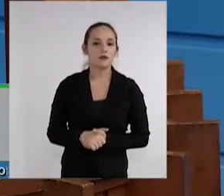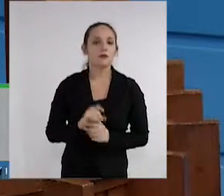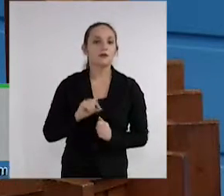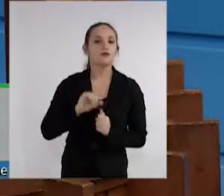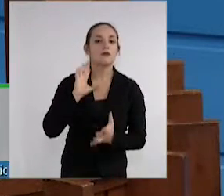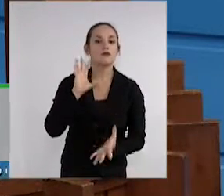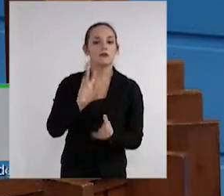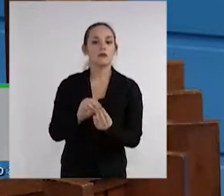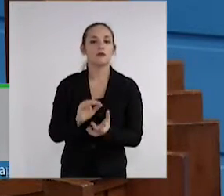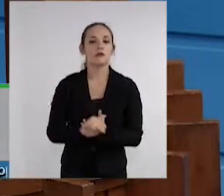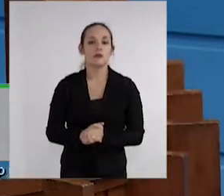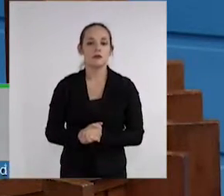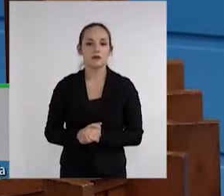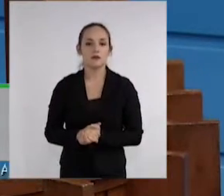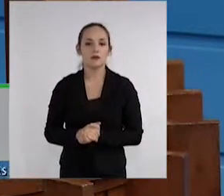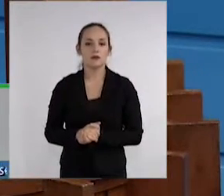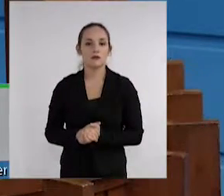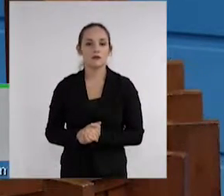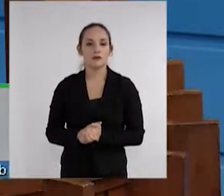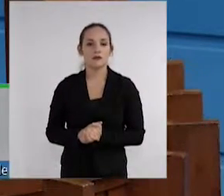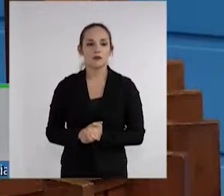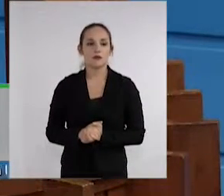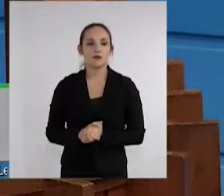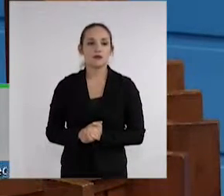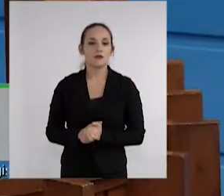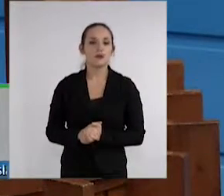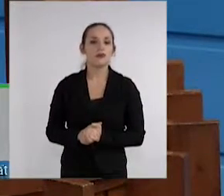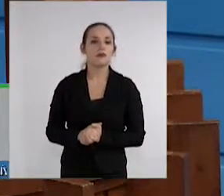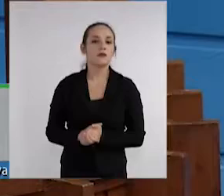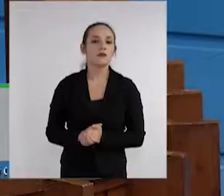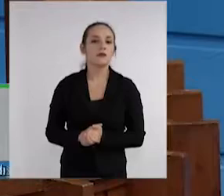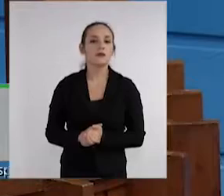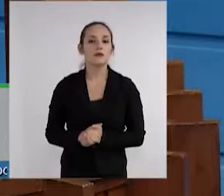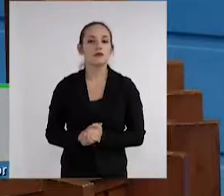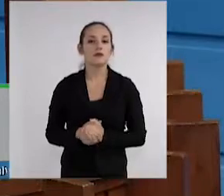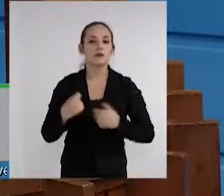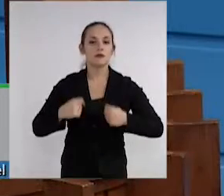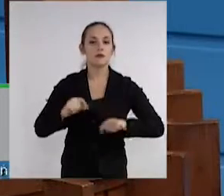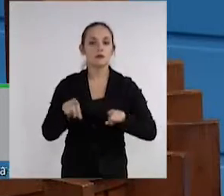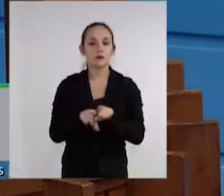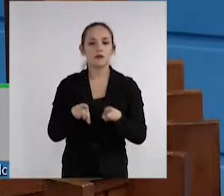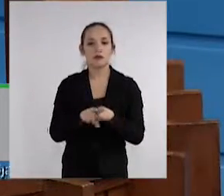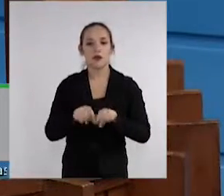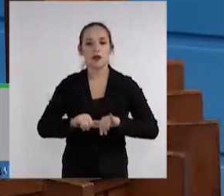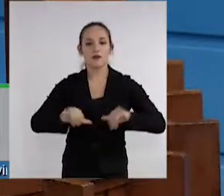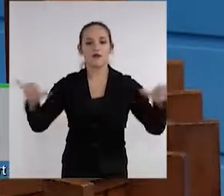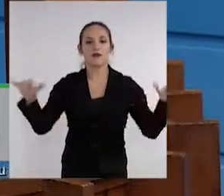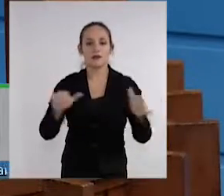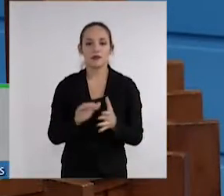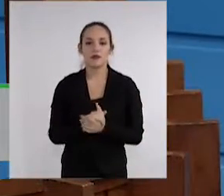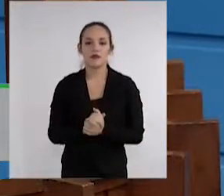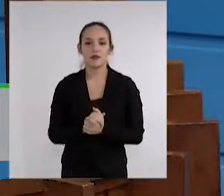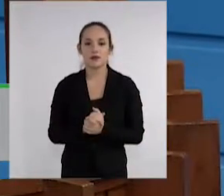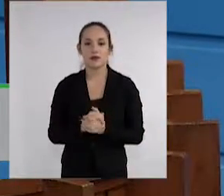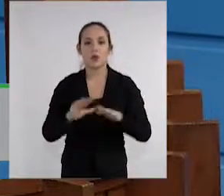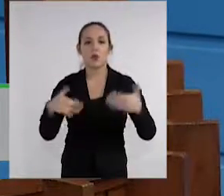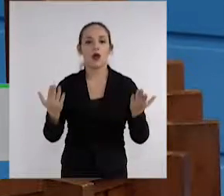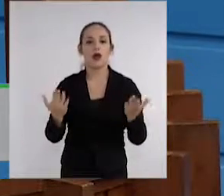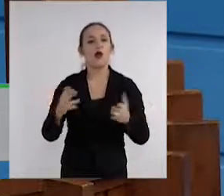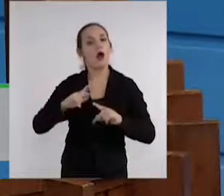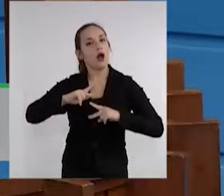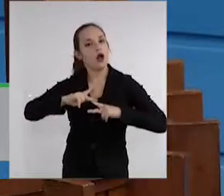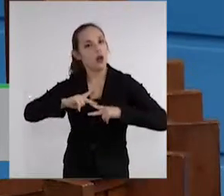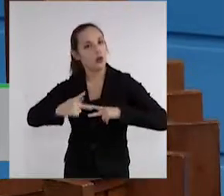resumida, mas com os pontos objetivos e dizendo, alertando principalmente dos riscos, das consequências,